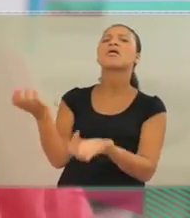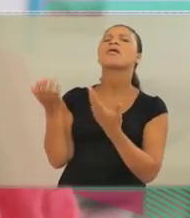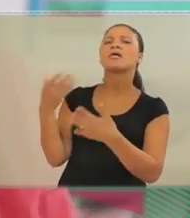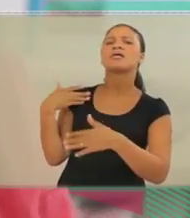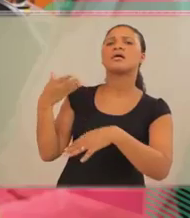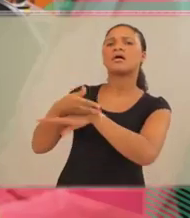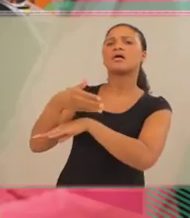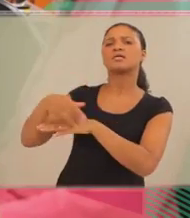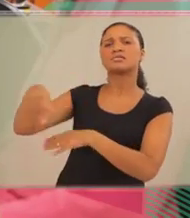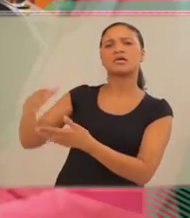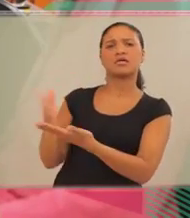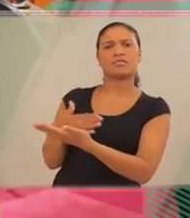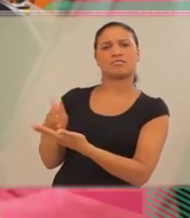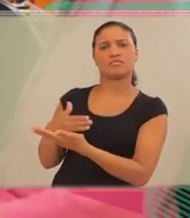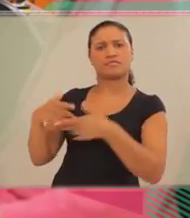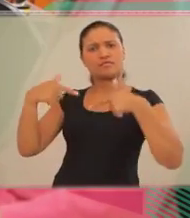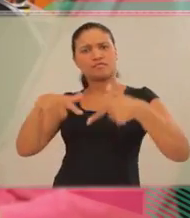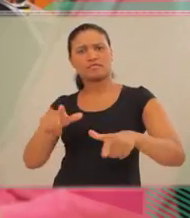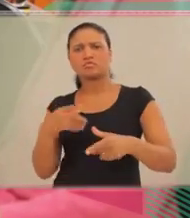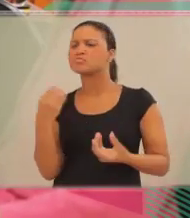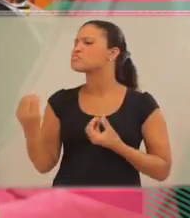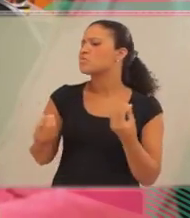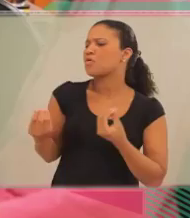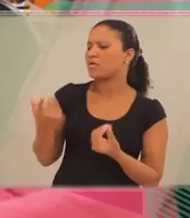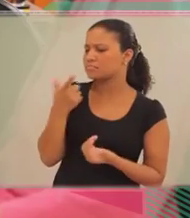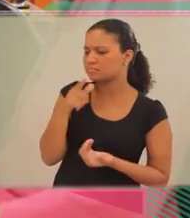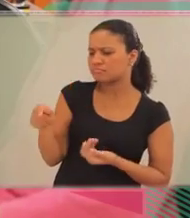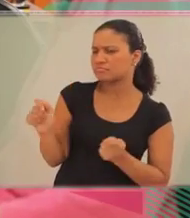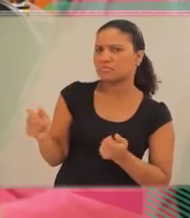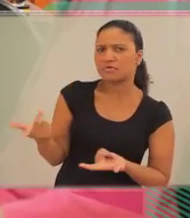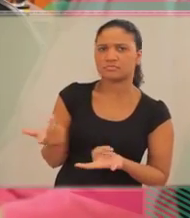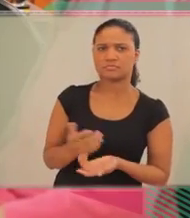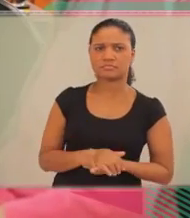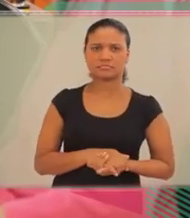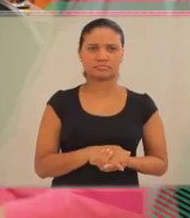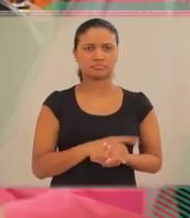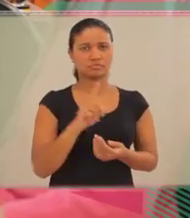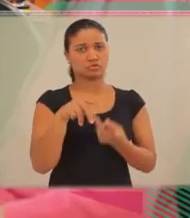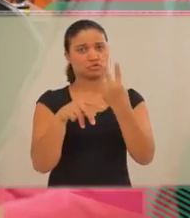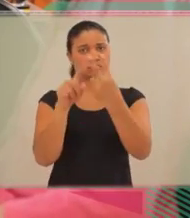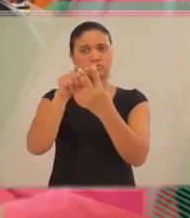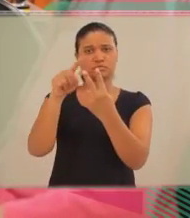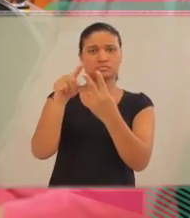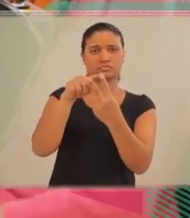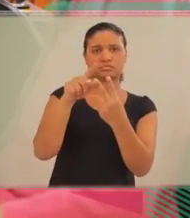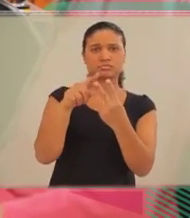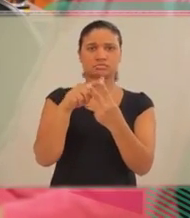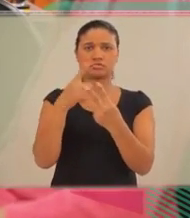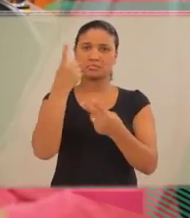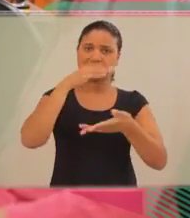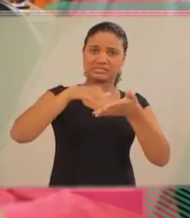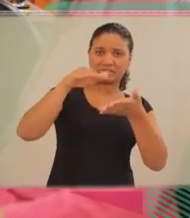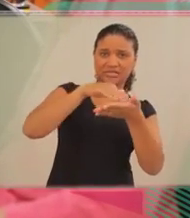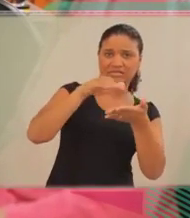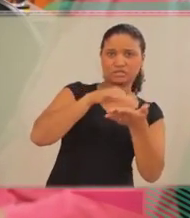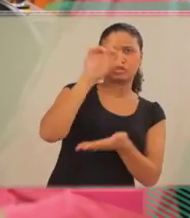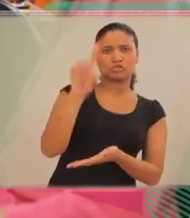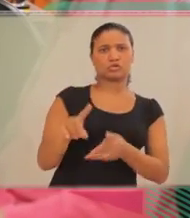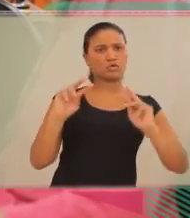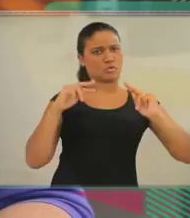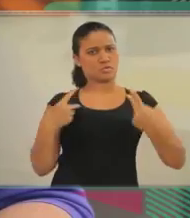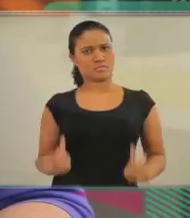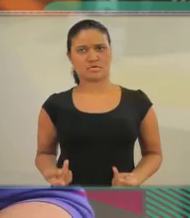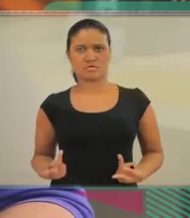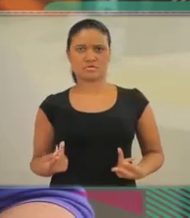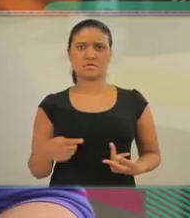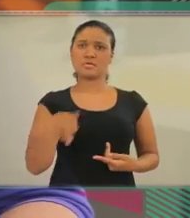fazer? São 2 produtos que são da Secretaria de Direitos Humanos da Presidência da